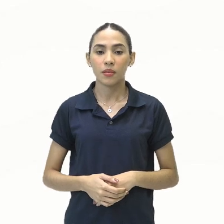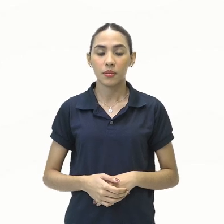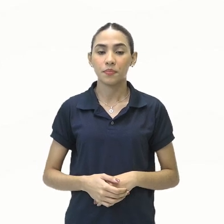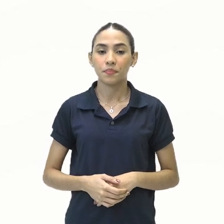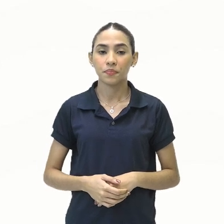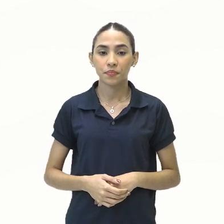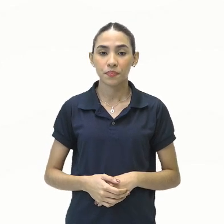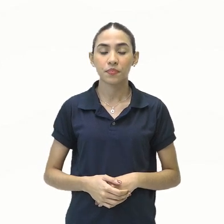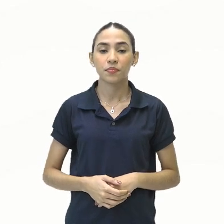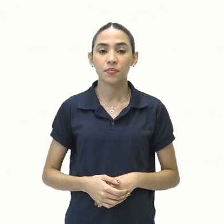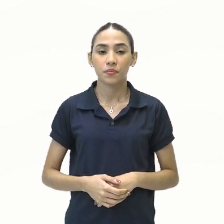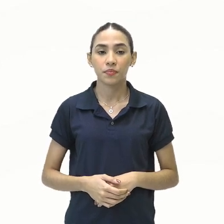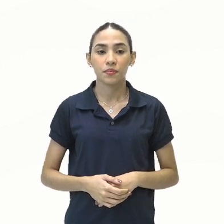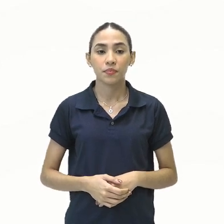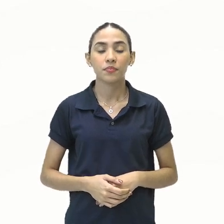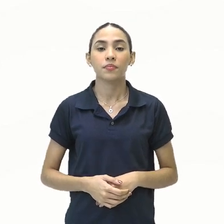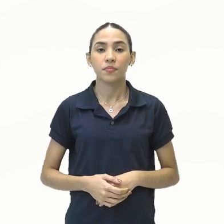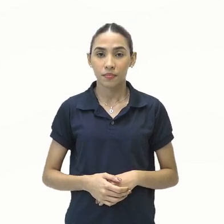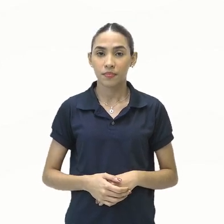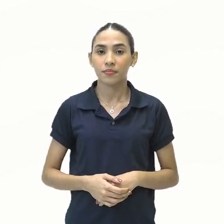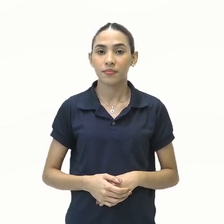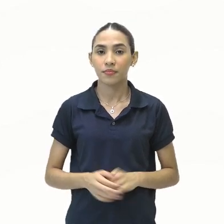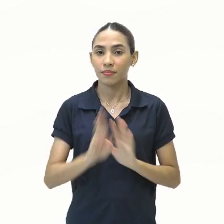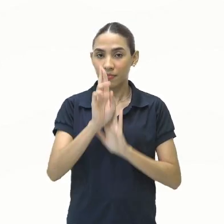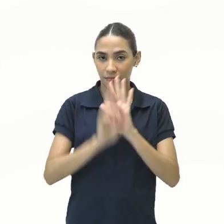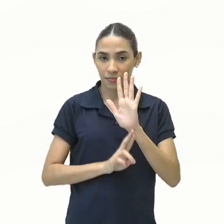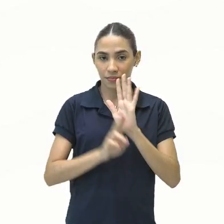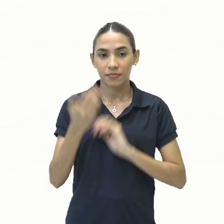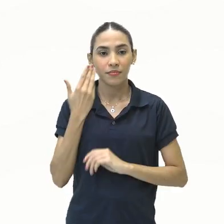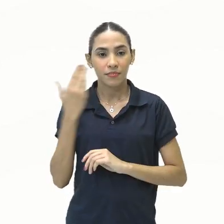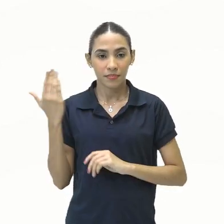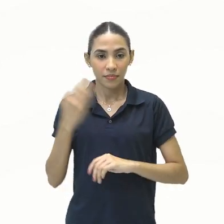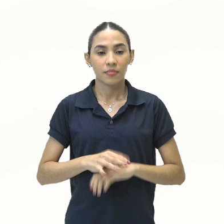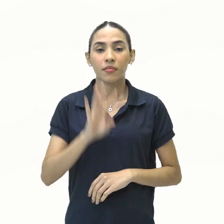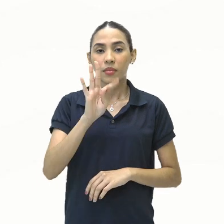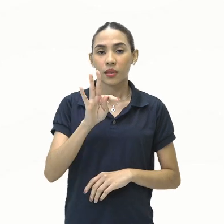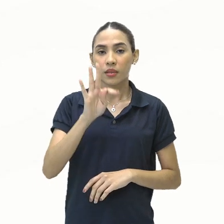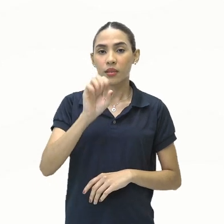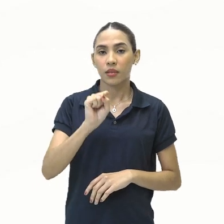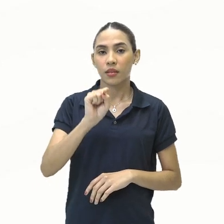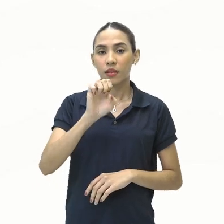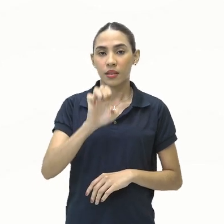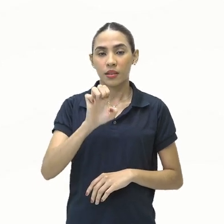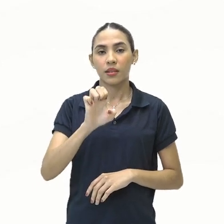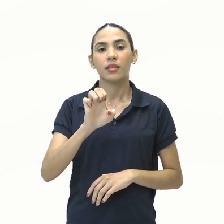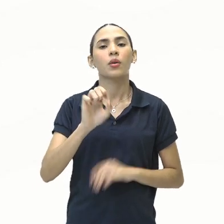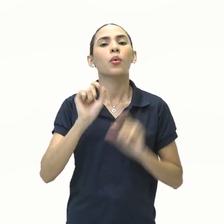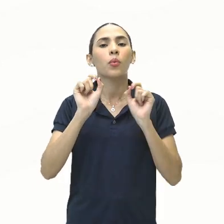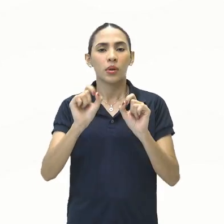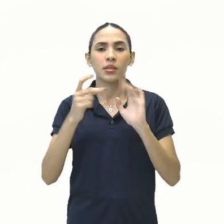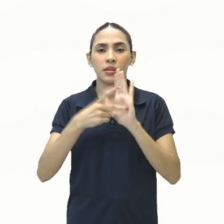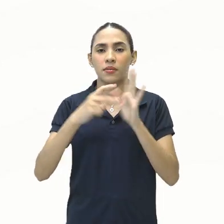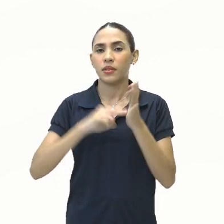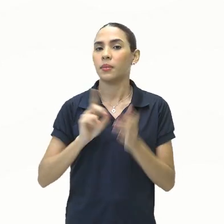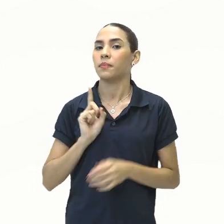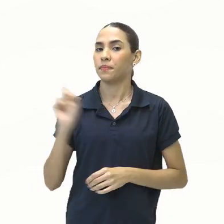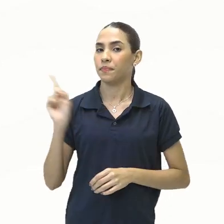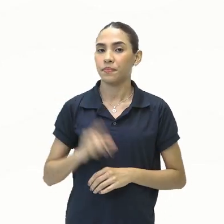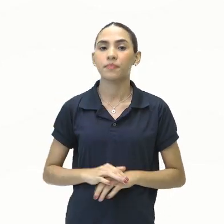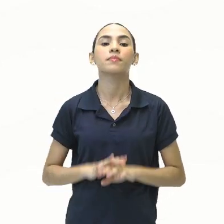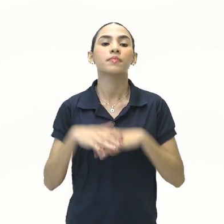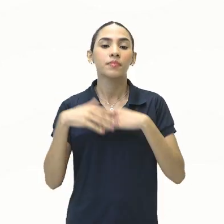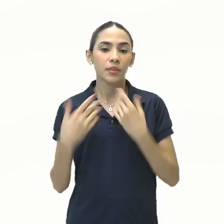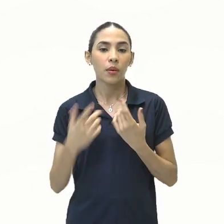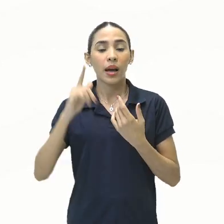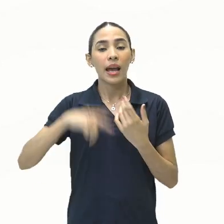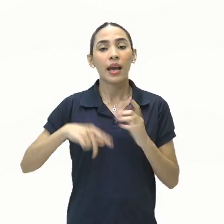um tópico aí da nossa dissertação, a tese, né? O que é a tese, professor? A tese,